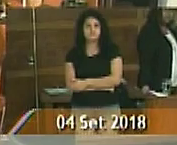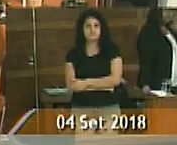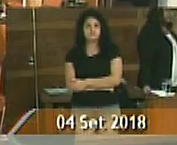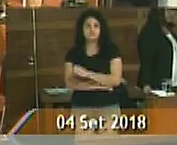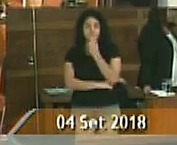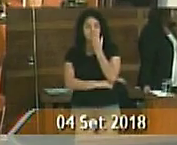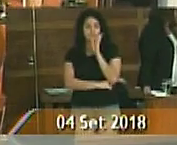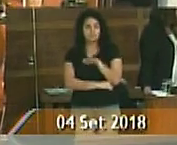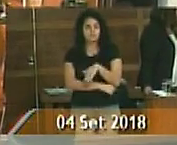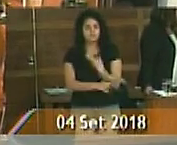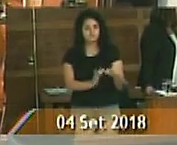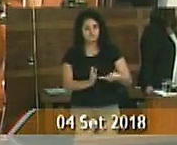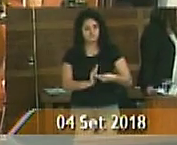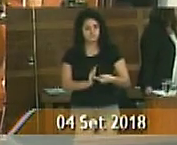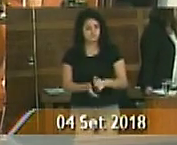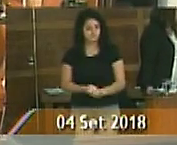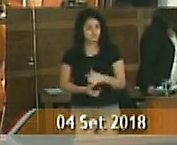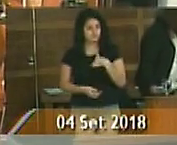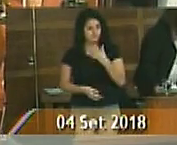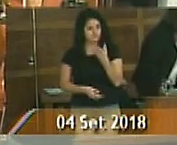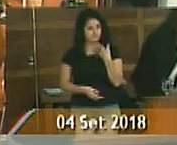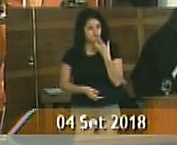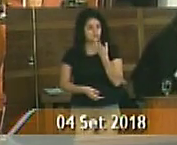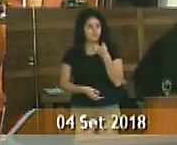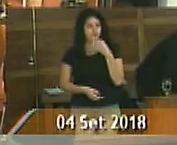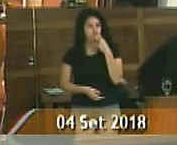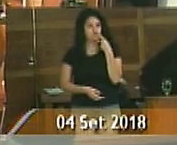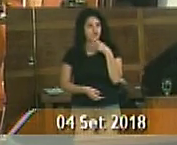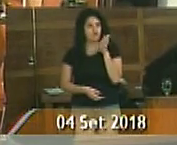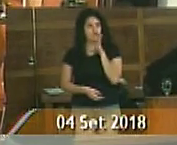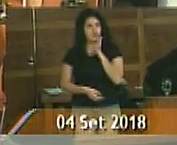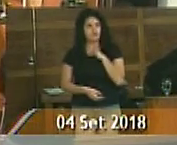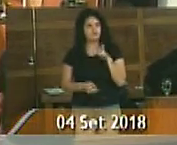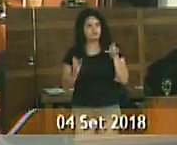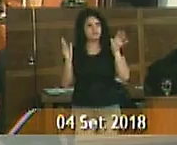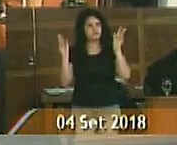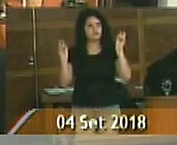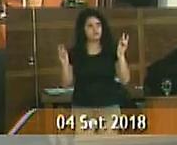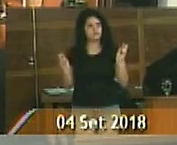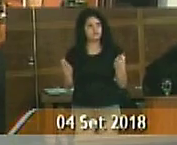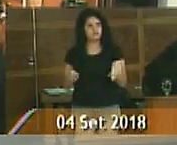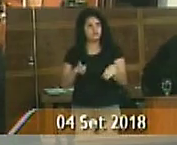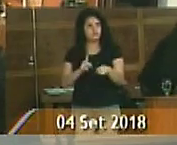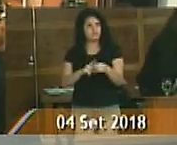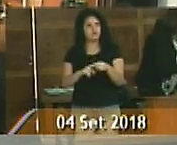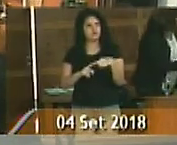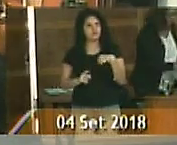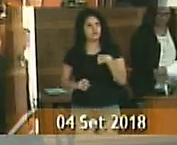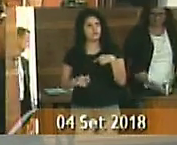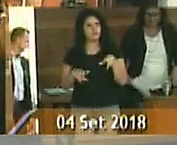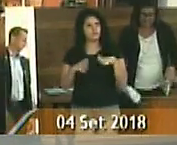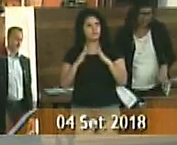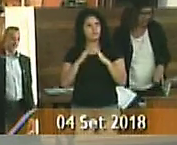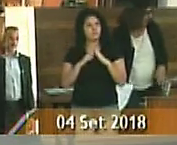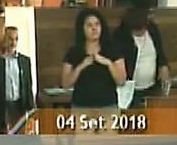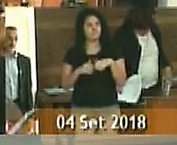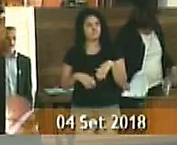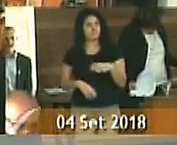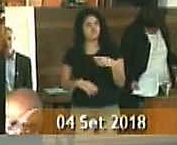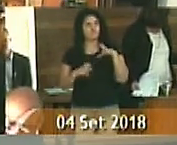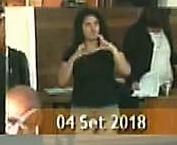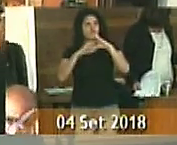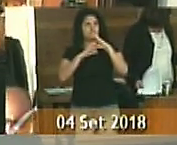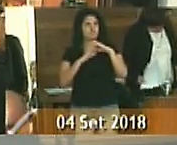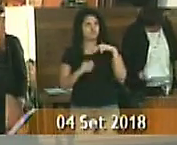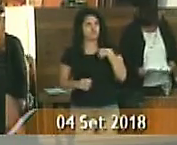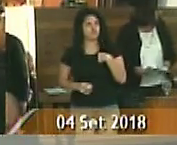boa tarde a todos. Bom, eu quero falar rapidamente aqui sobre o bairro onde eu moro, o bairro Camorim Grande, onde eu já